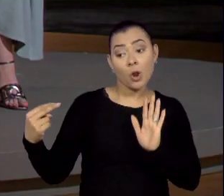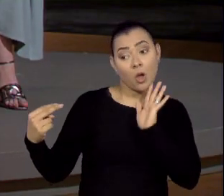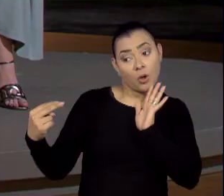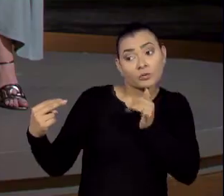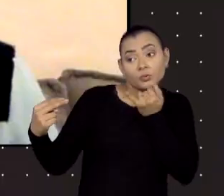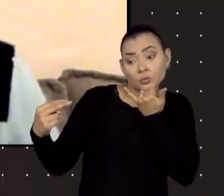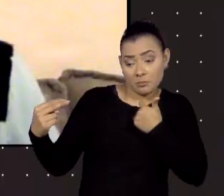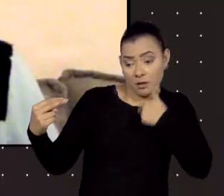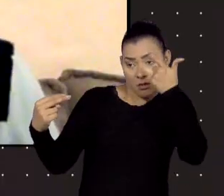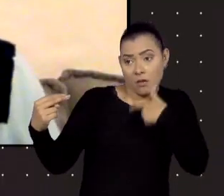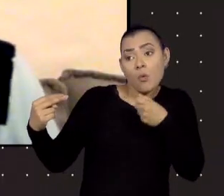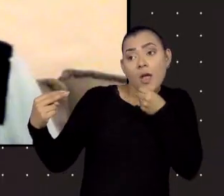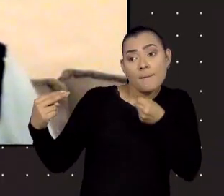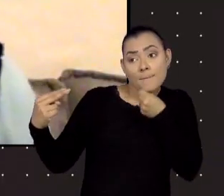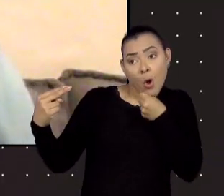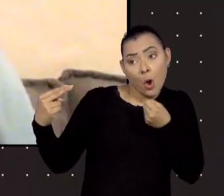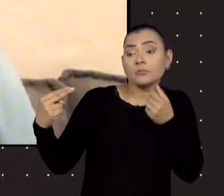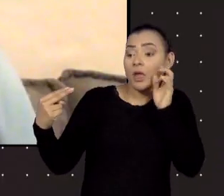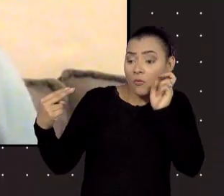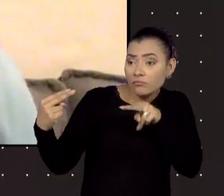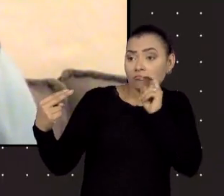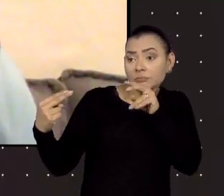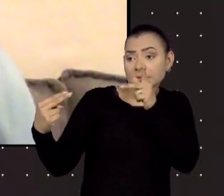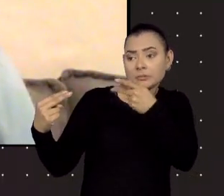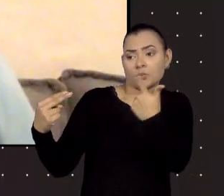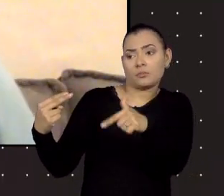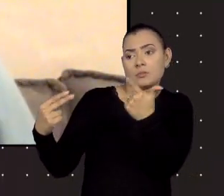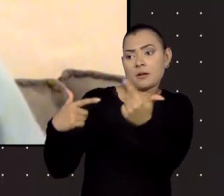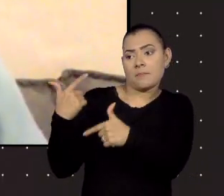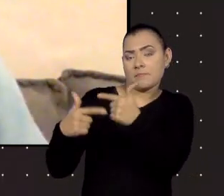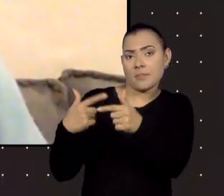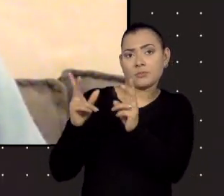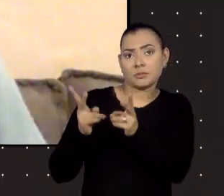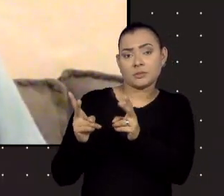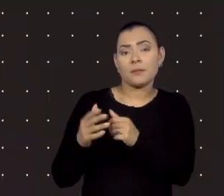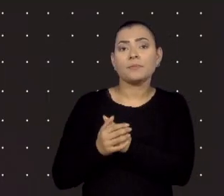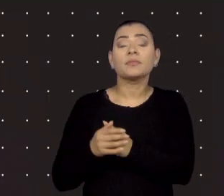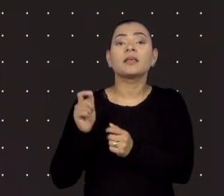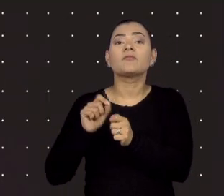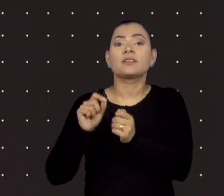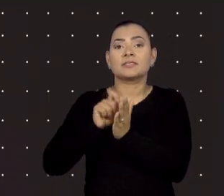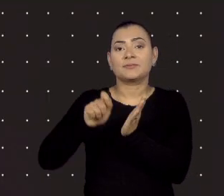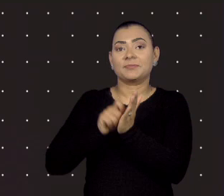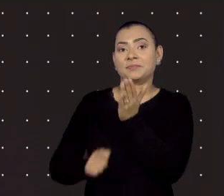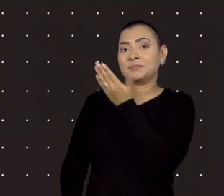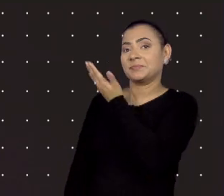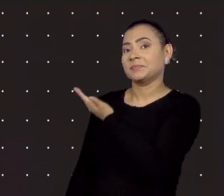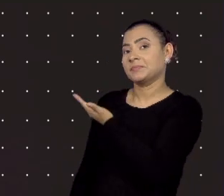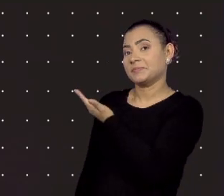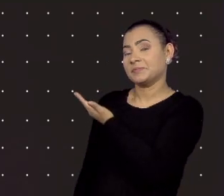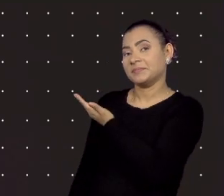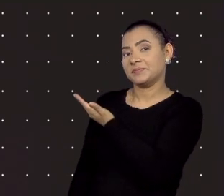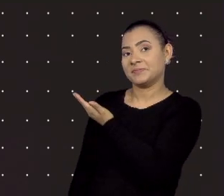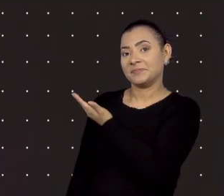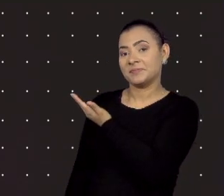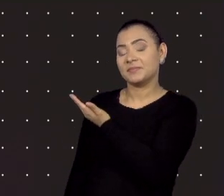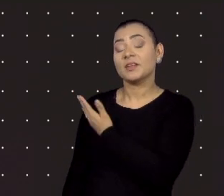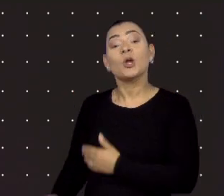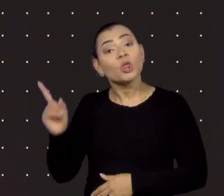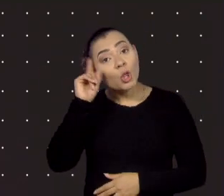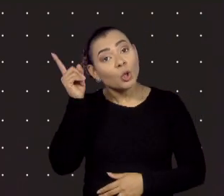sou repórter aqui, eu leio o senhor. Ele fazia a coluna A Vida Como Ela É. Era uma história por dia, um conto por